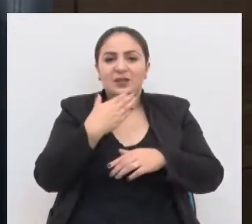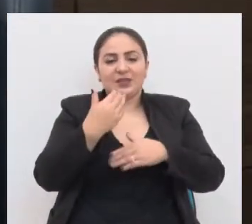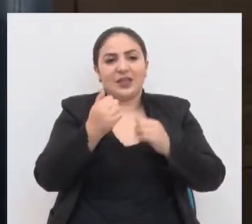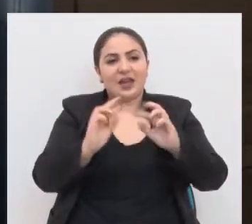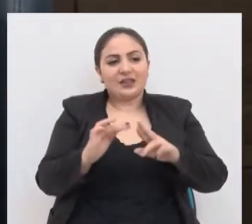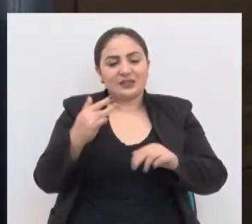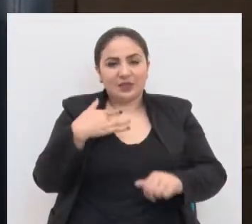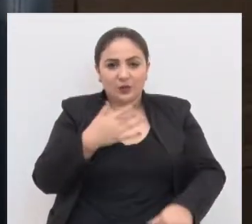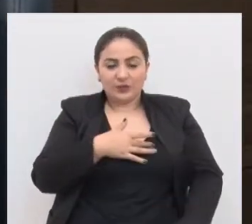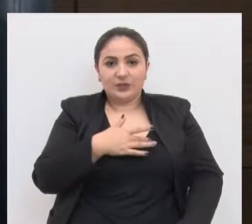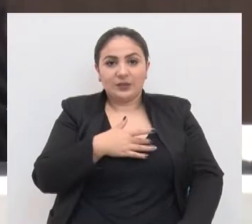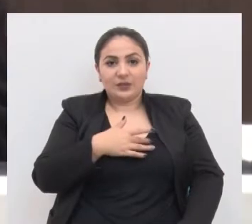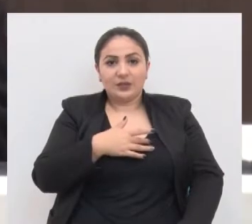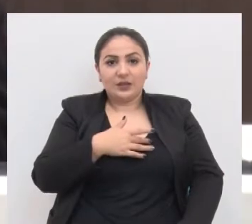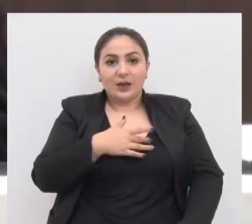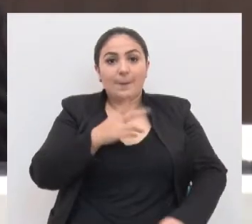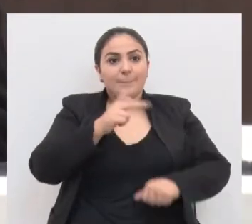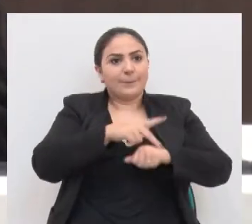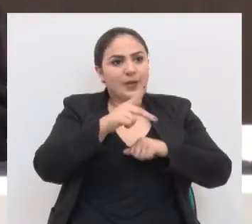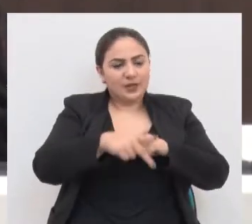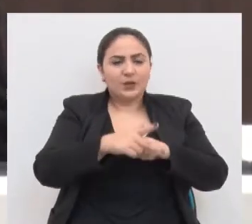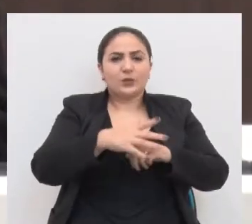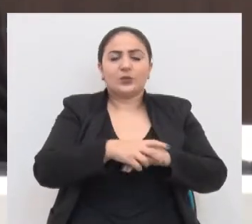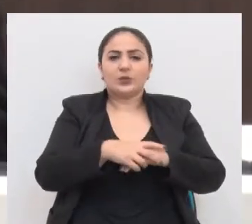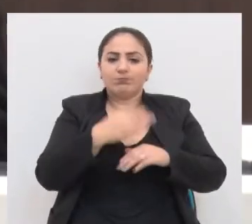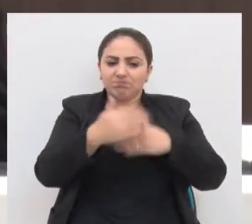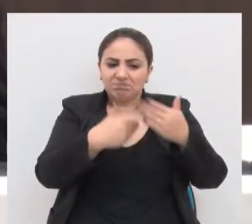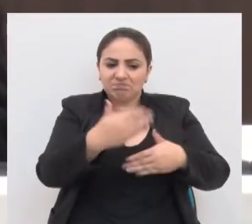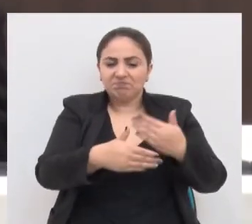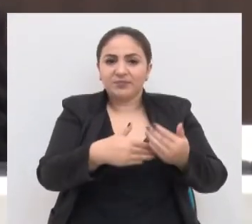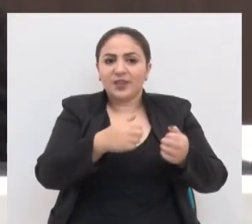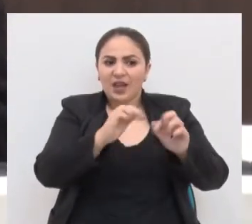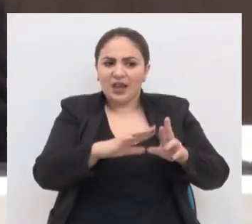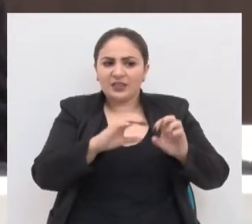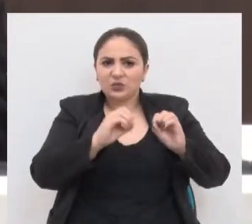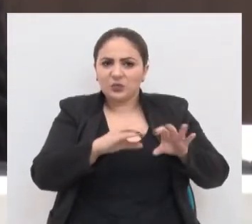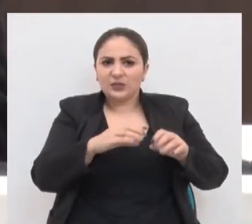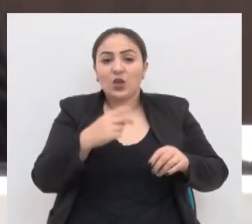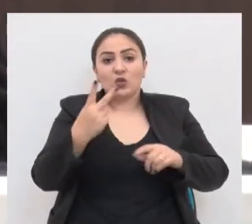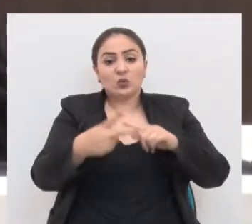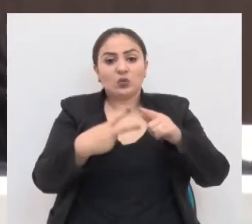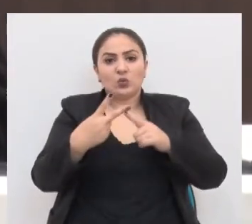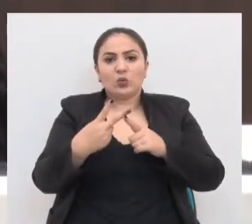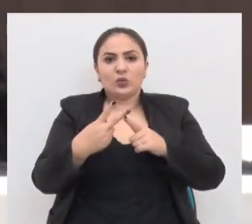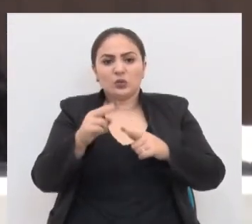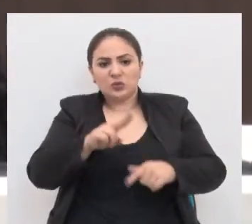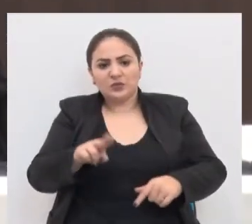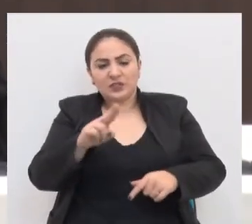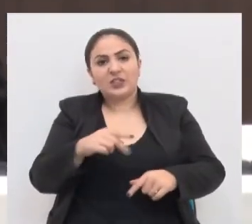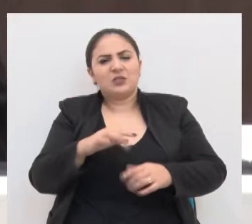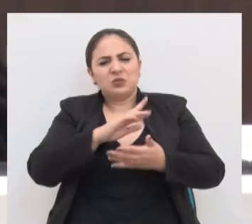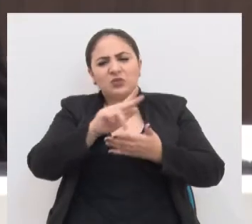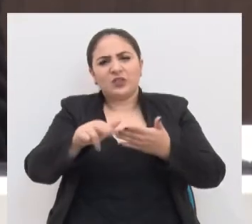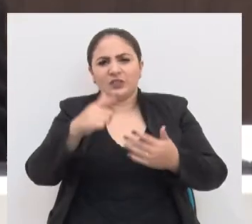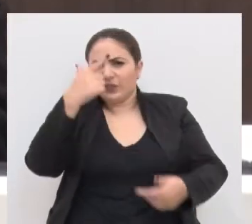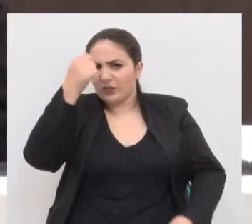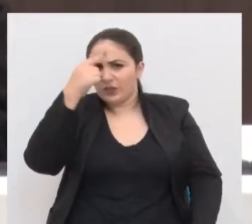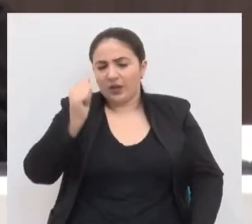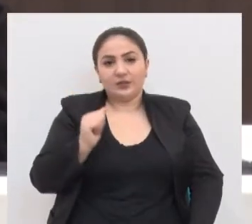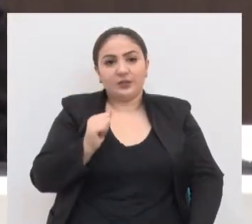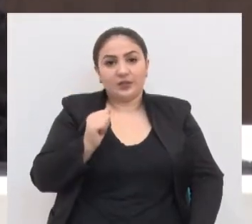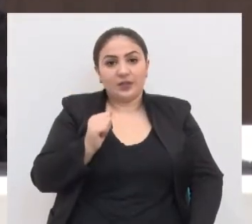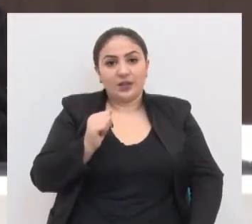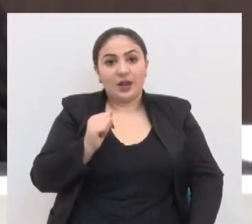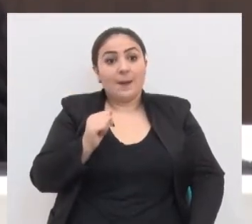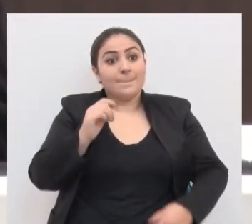área de saúde. Passo Fundo se destaca na área da educação, com 2 universidades e com várias faculdades. Passo Fundo